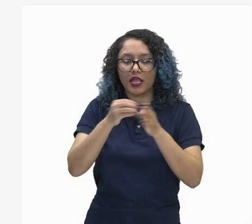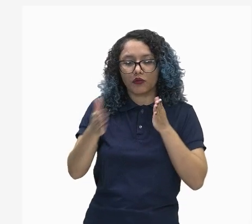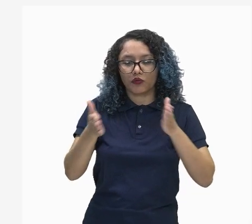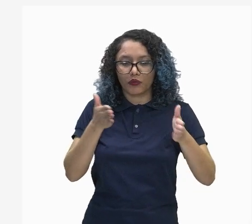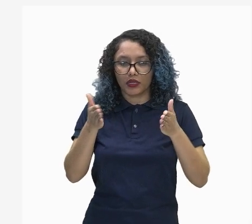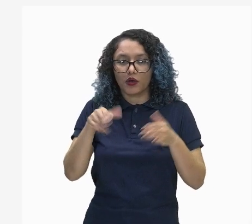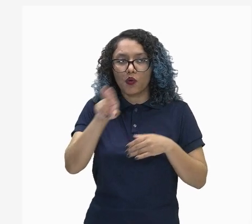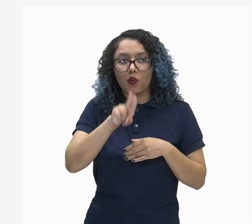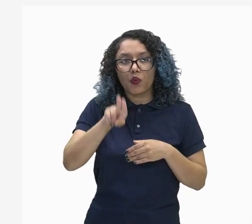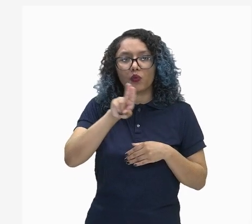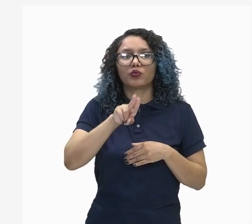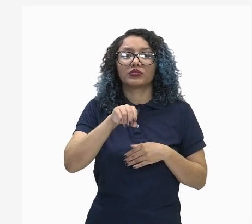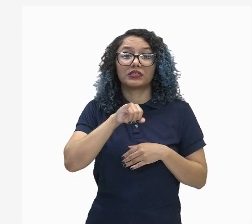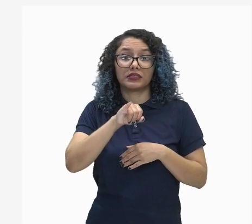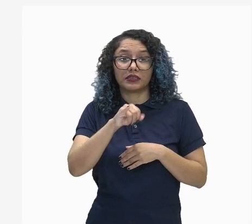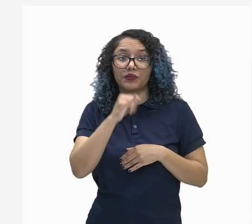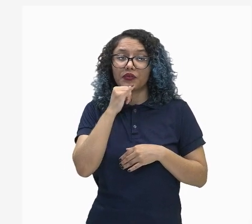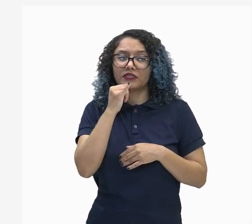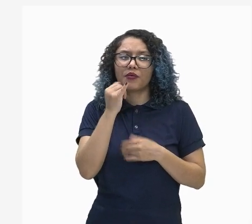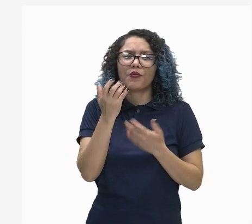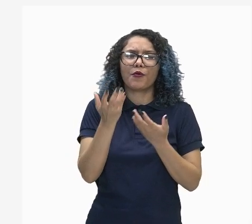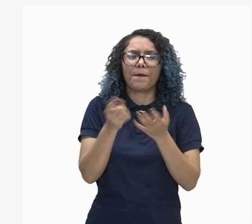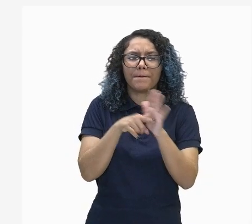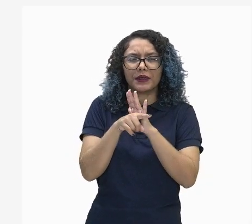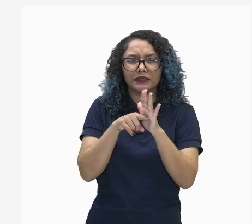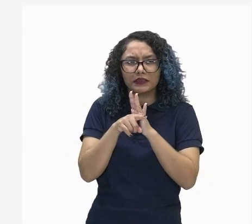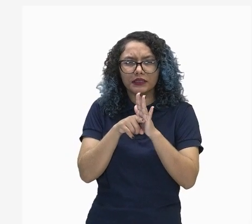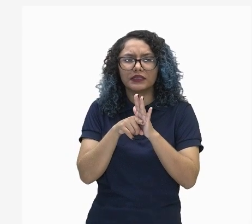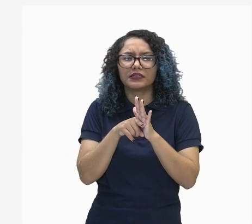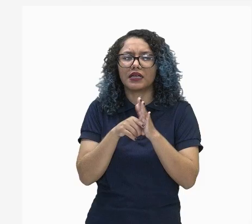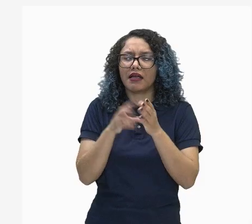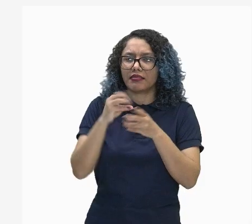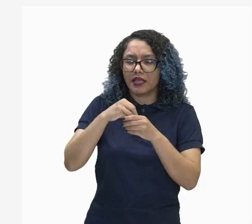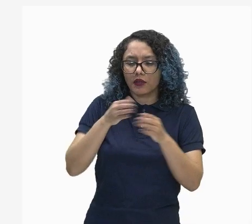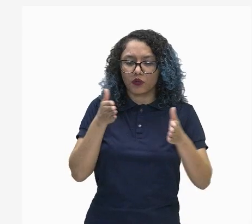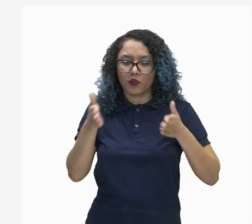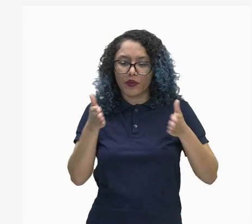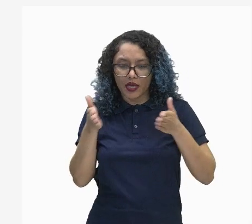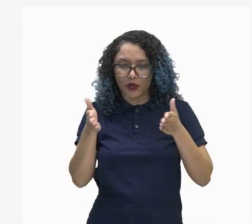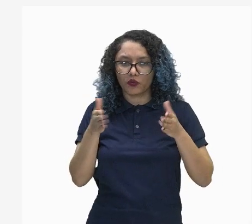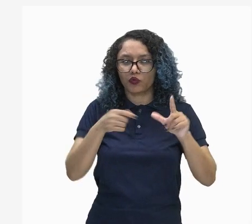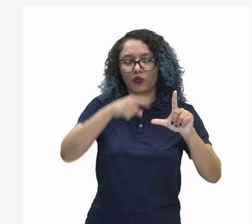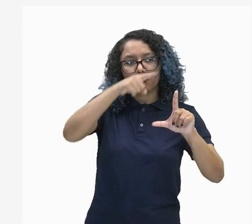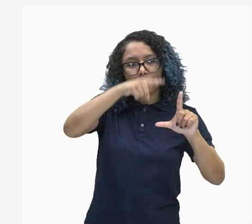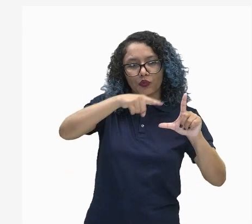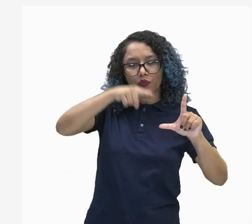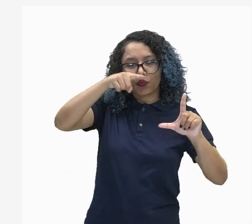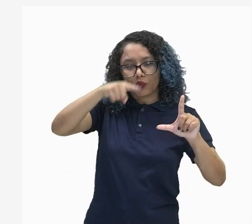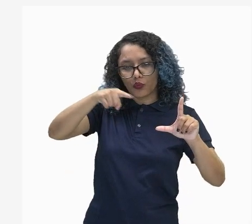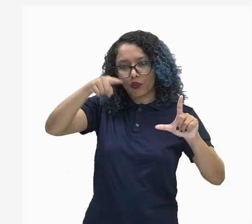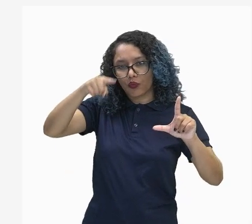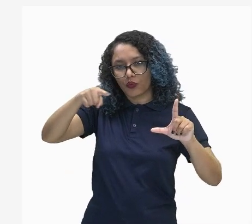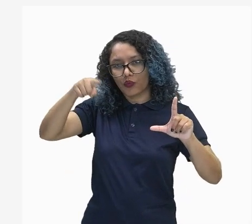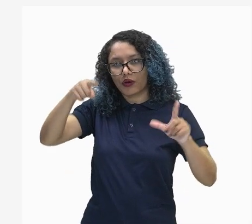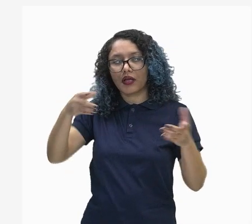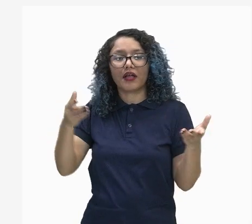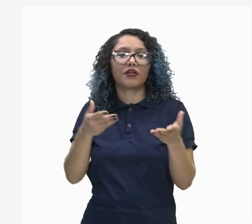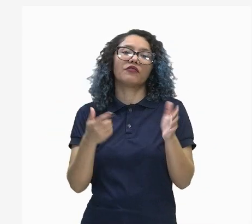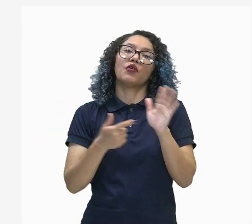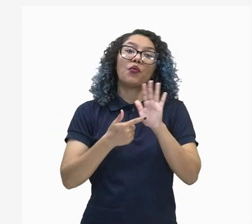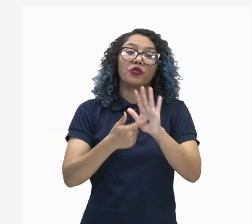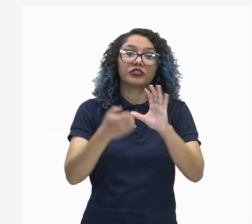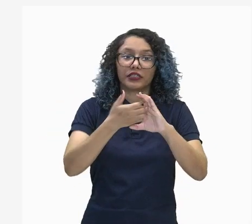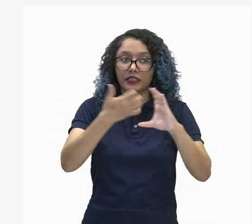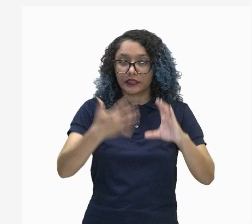quando eu quero mostrar ali uma pesquisa ao longo de determinado tempo. Vamos agora verificar os elementos